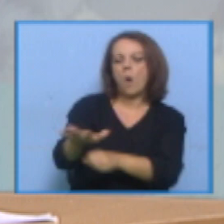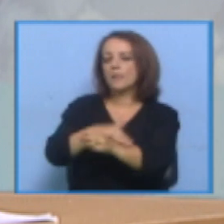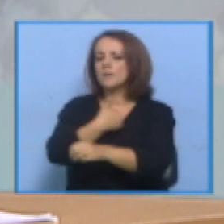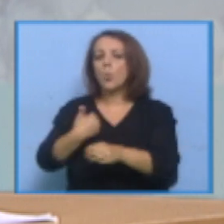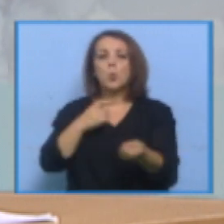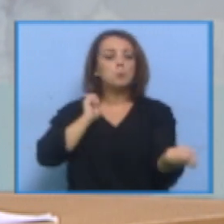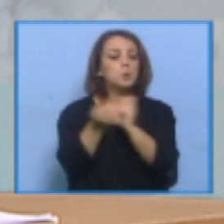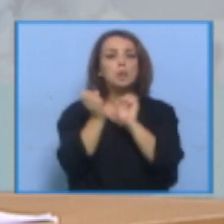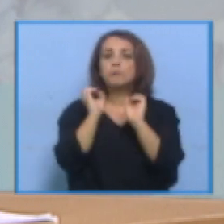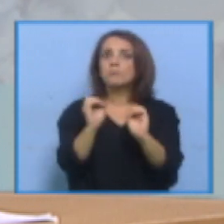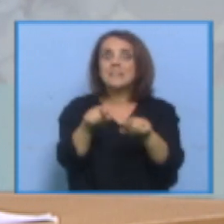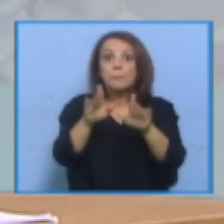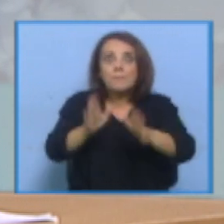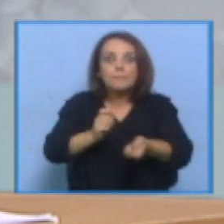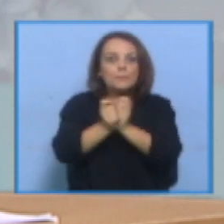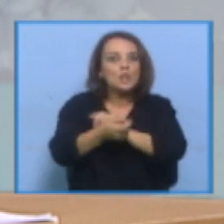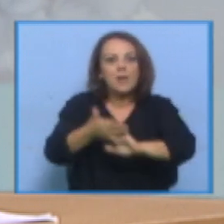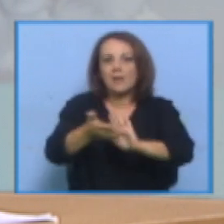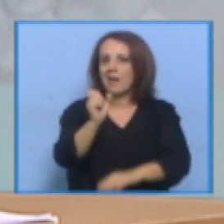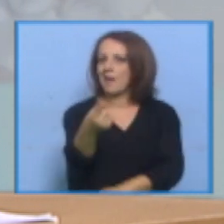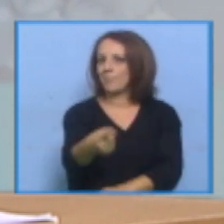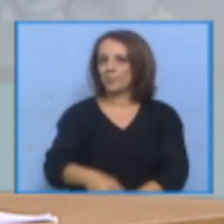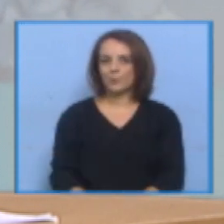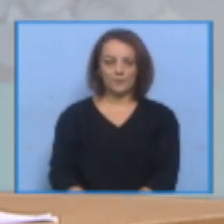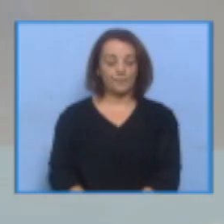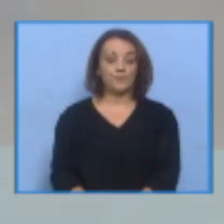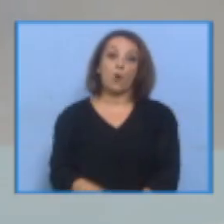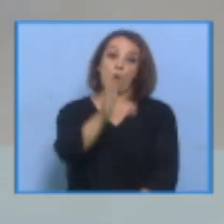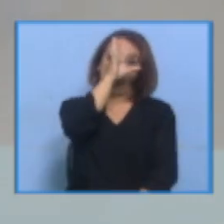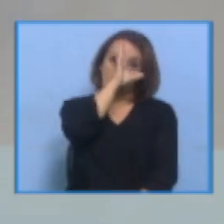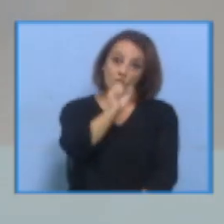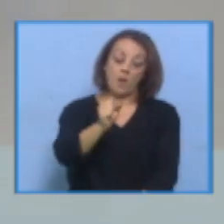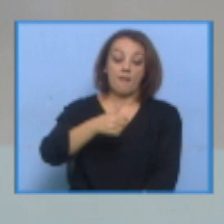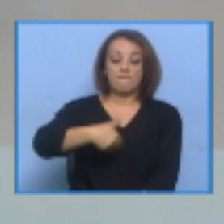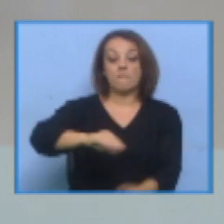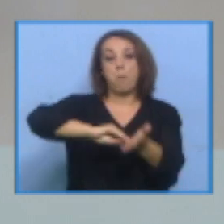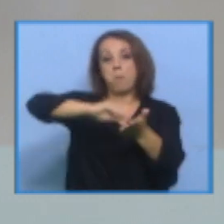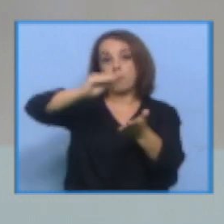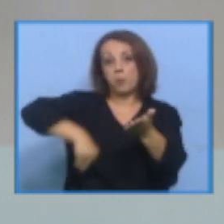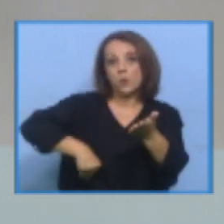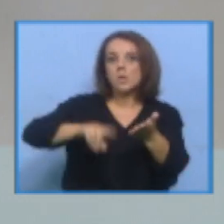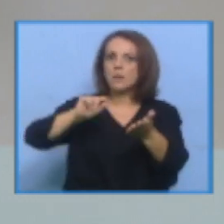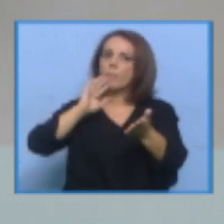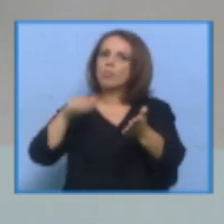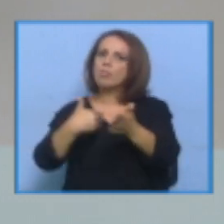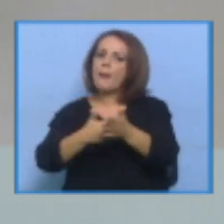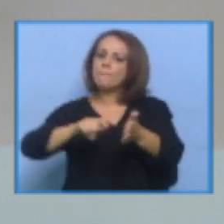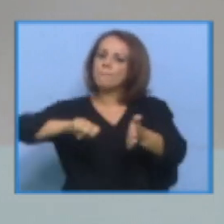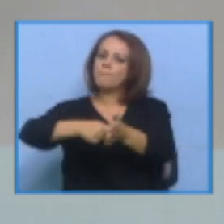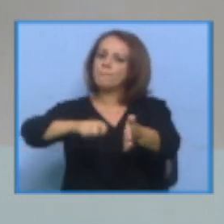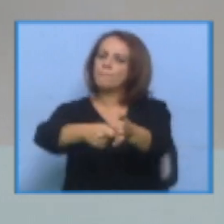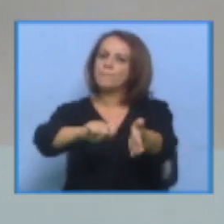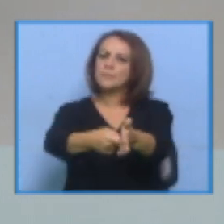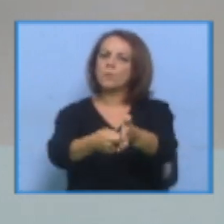mexeu, e algo tem que mexer muito rapidamente. E isto também, para além do governo, que vai agora tomar posse, também coloca alguma pressão e do